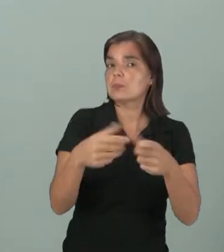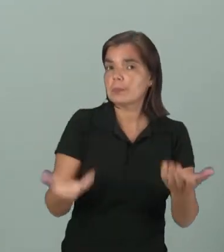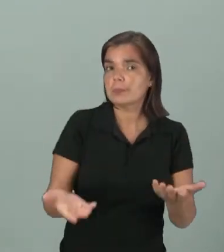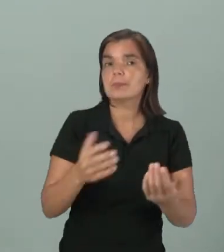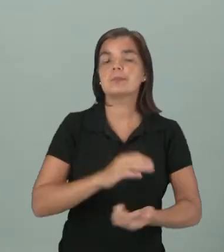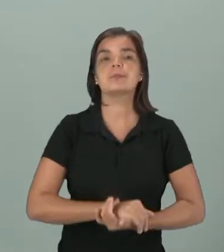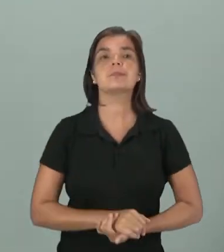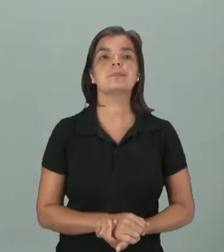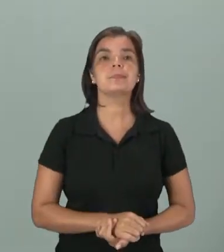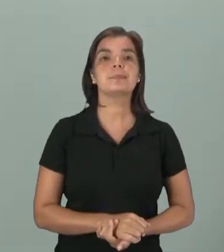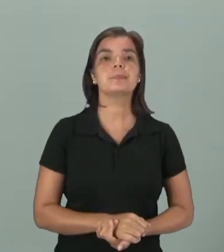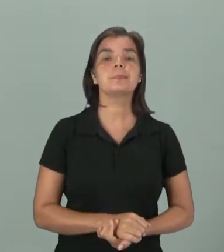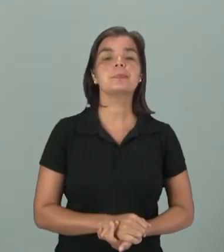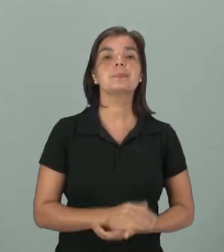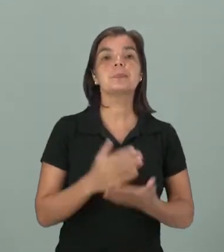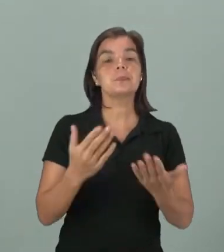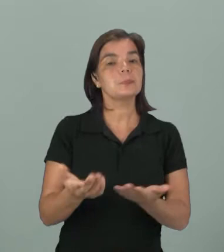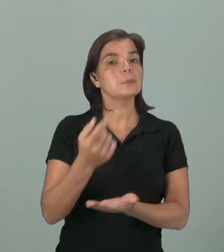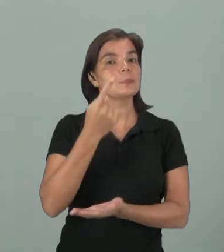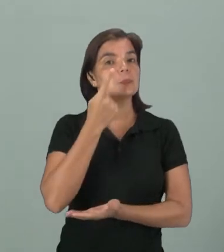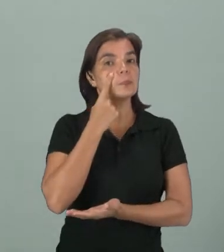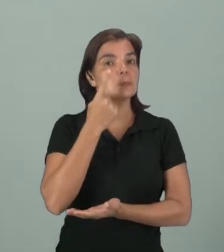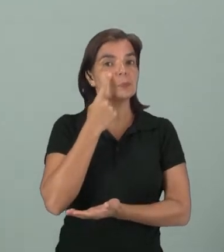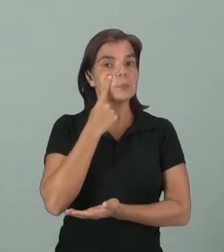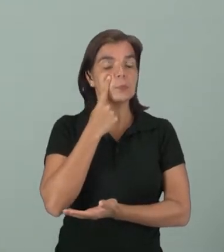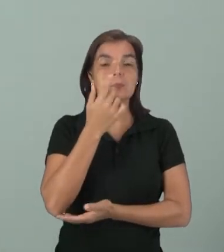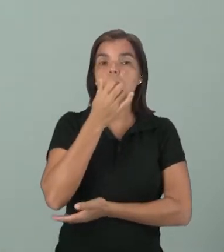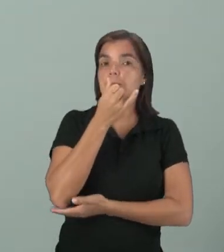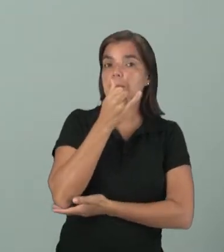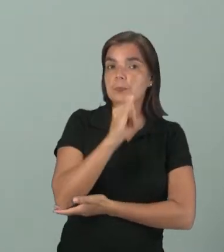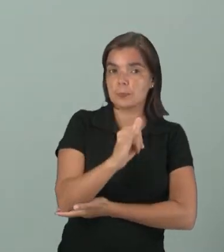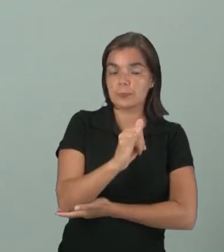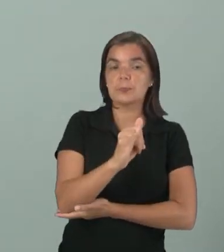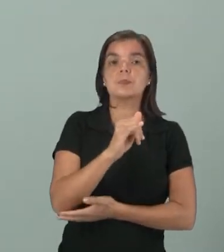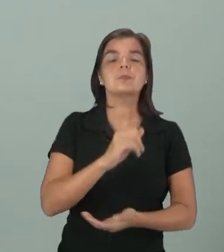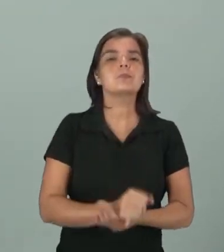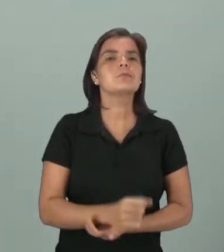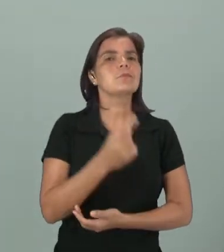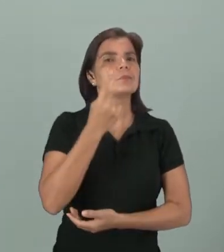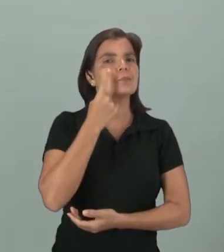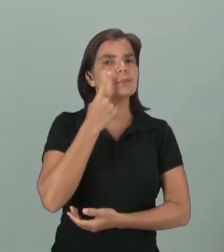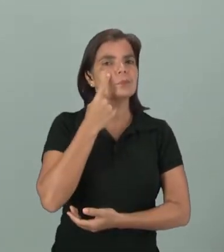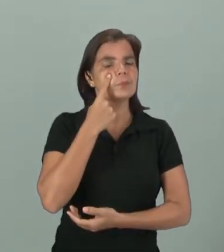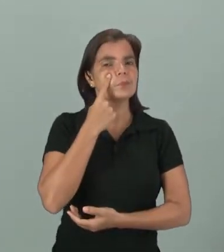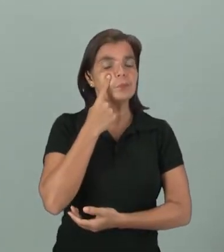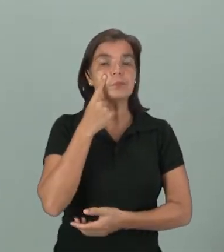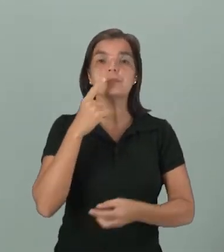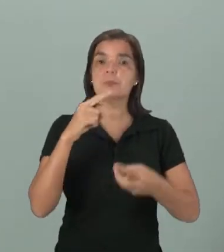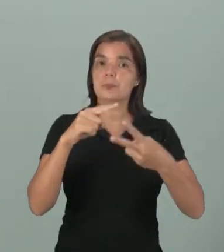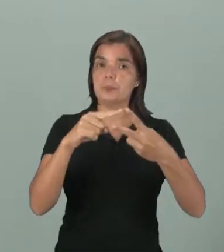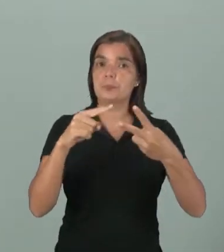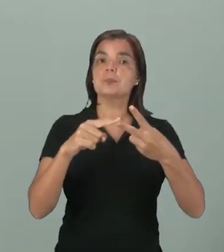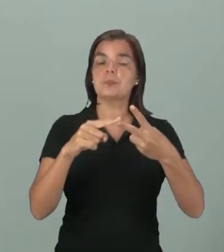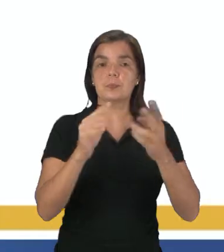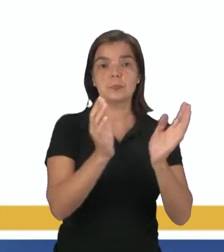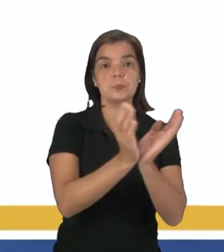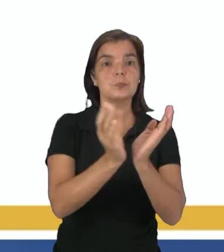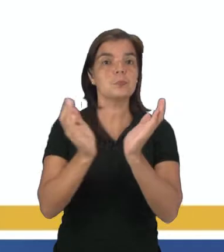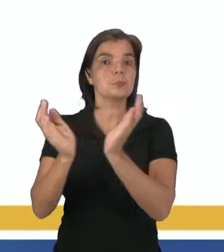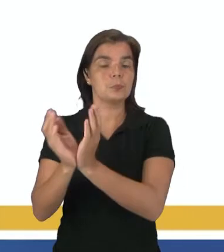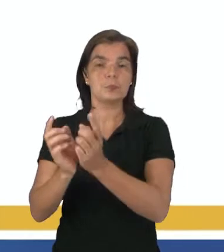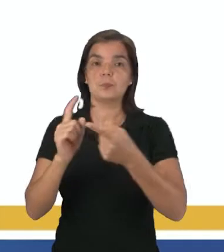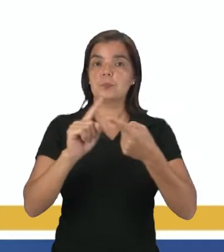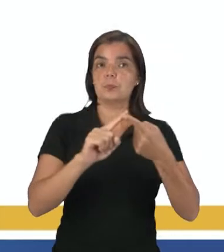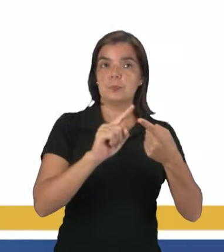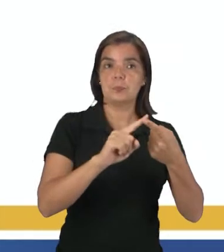disponível. E aí, quando a gente fala de fontes de energia, a gente pode fazer uma subdivisão em dois grandes grupos. A gente tem